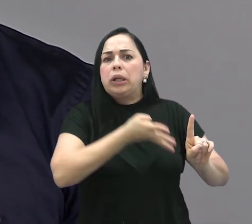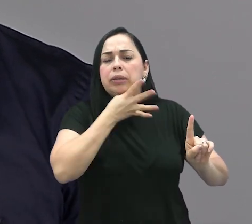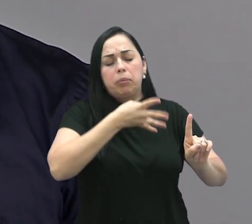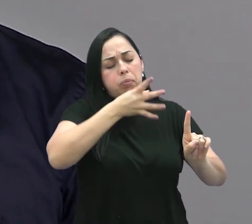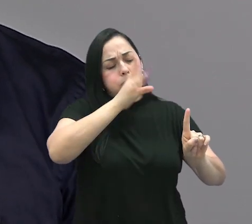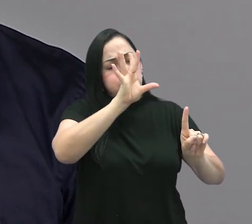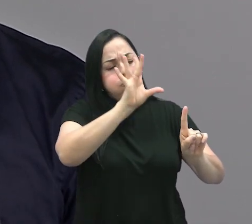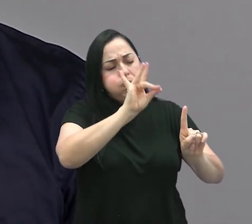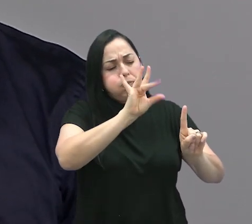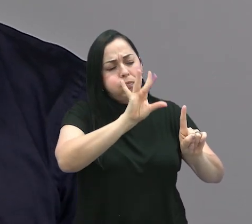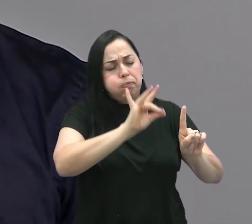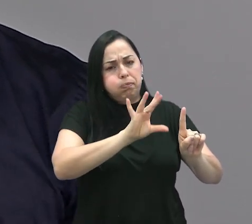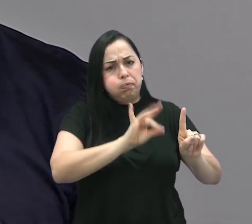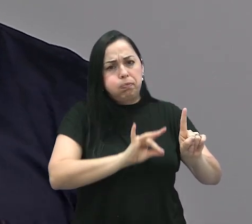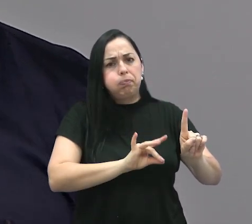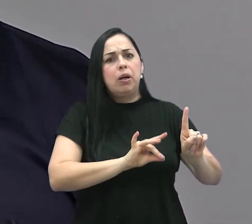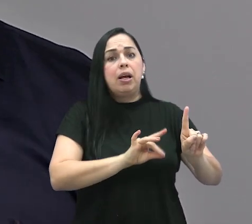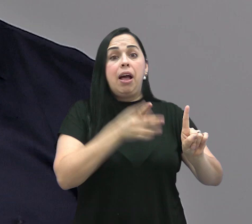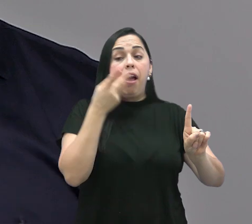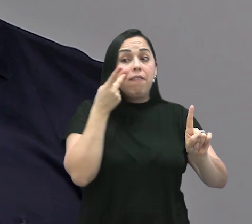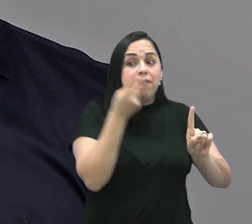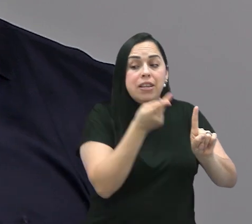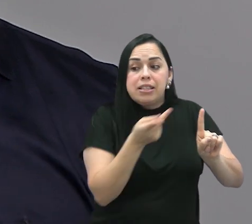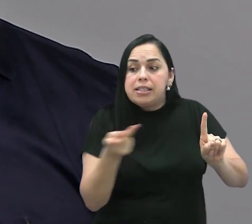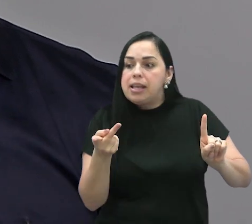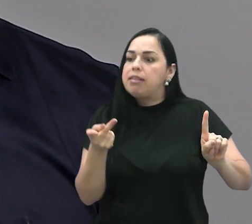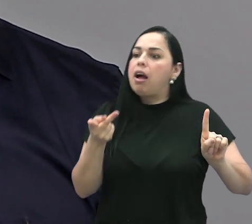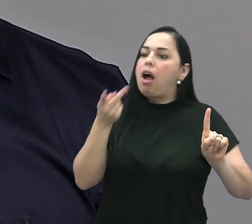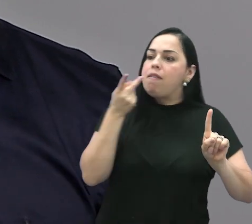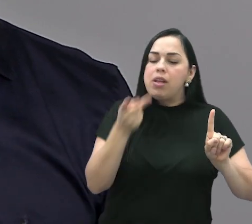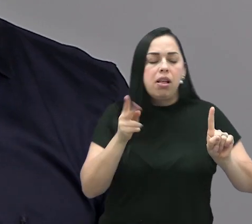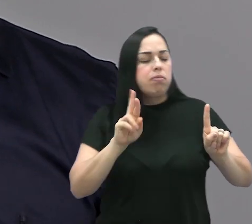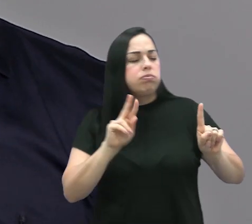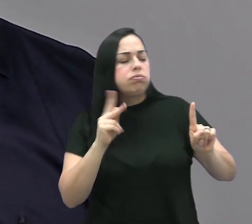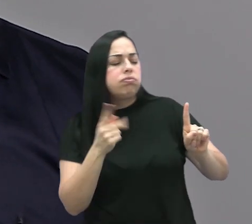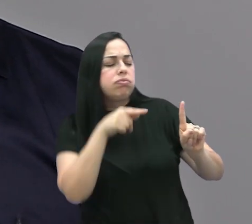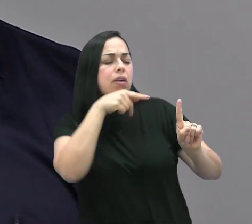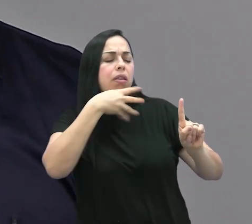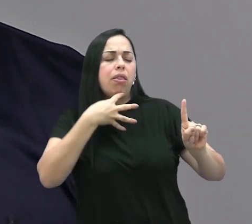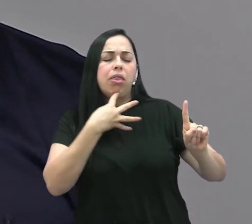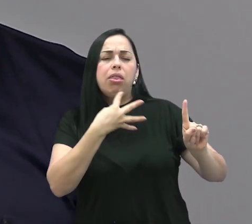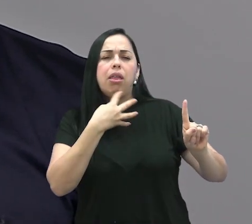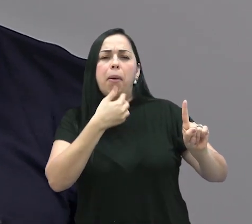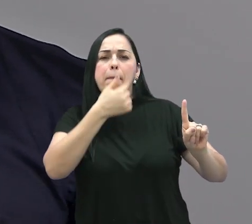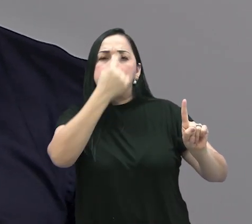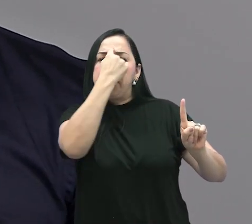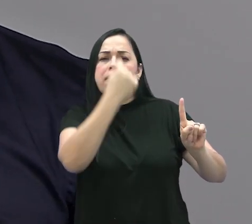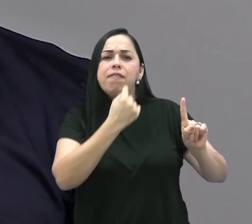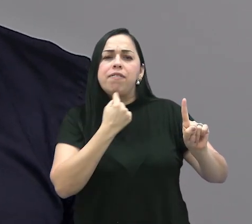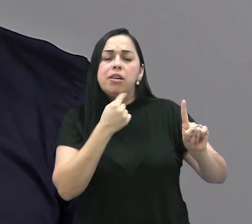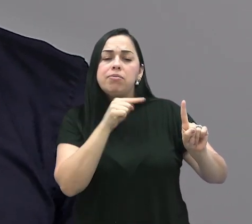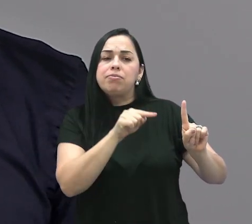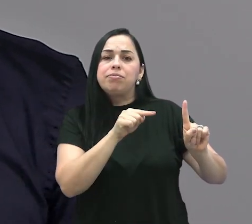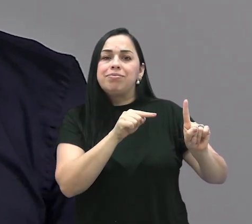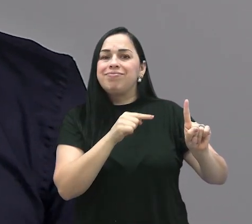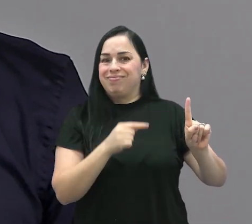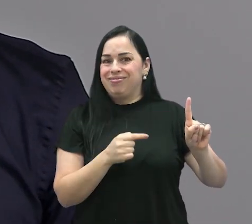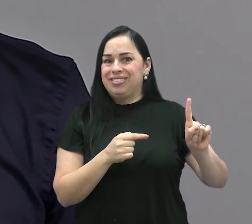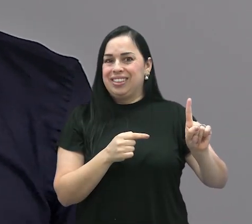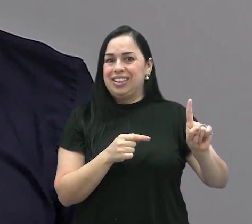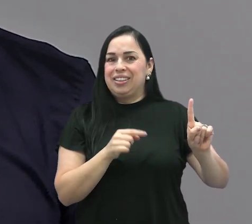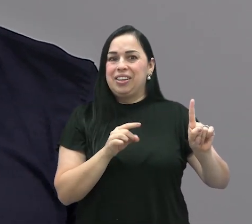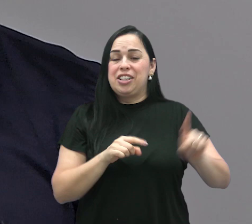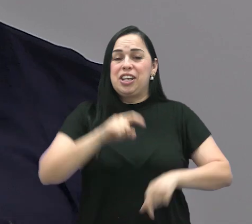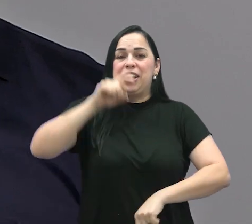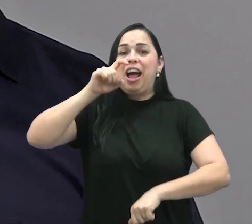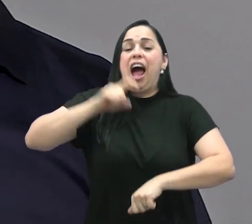com o CEPAS, esses jovens vão estar visitando as empresas, esses RHs já vão conhecer esses potenciais candidatos